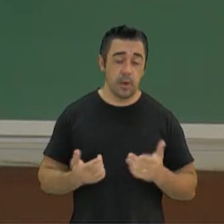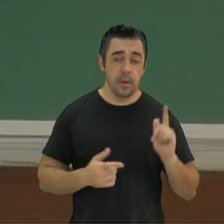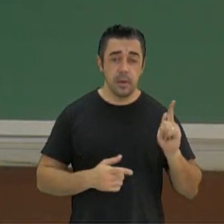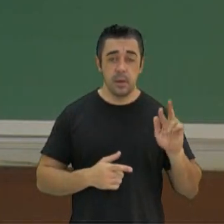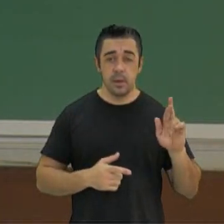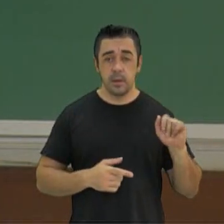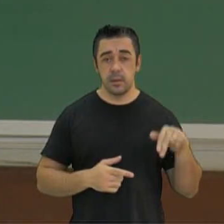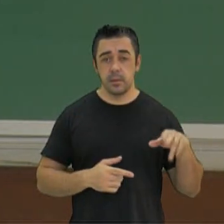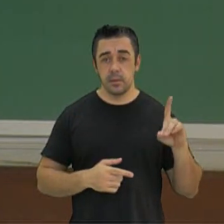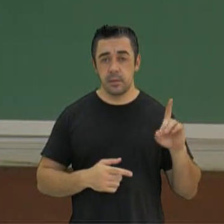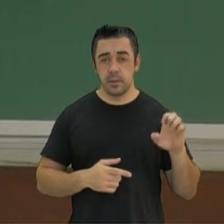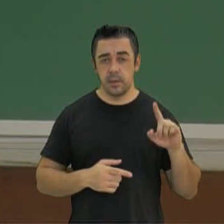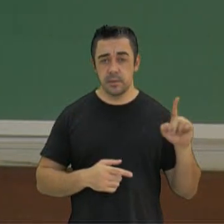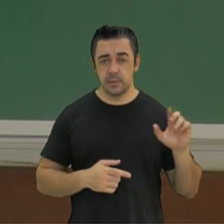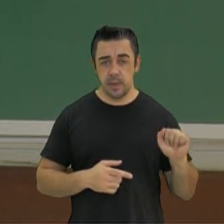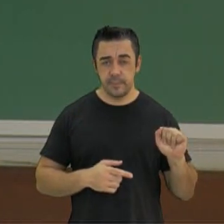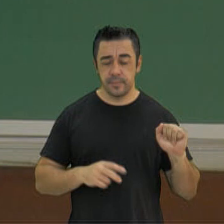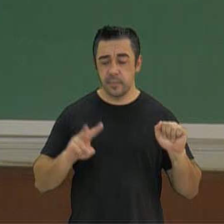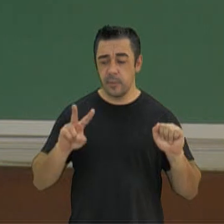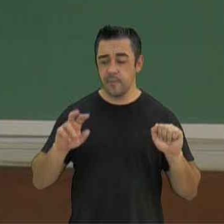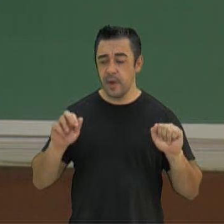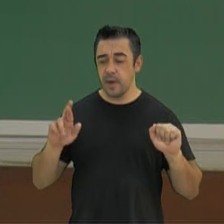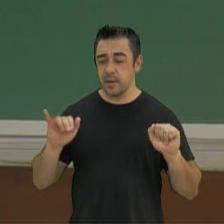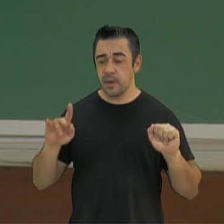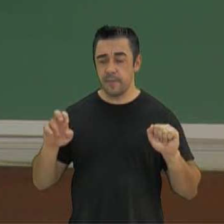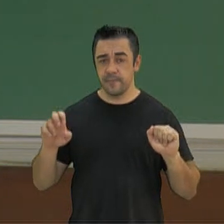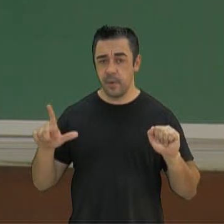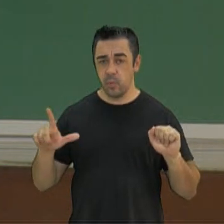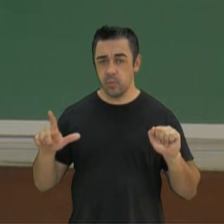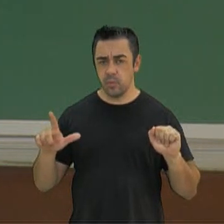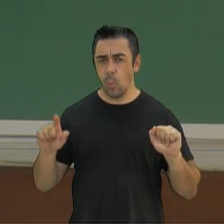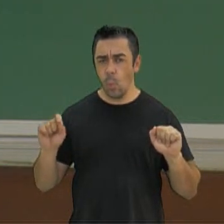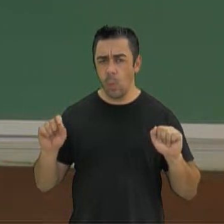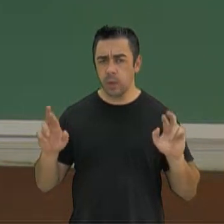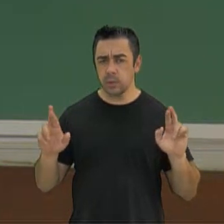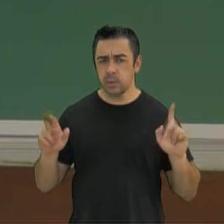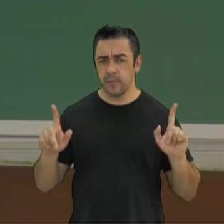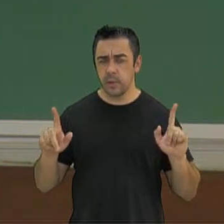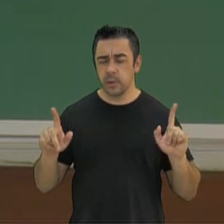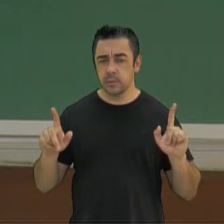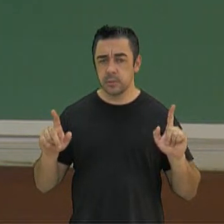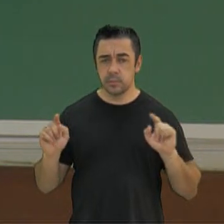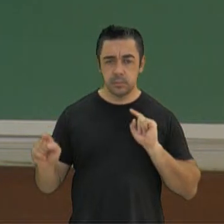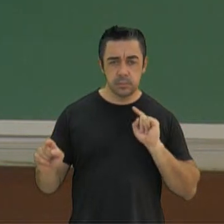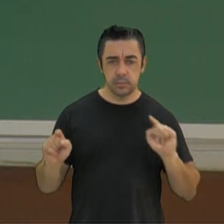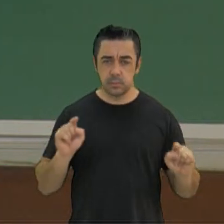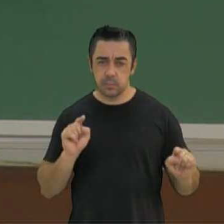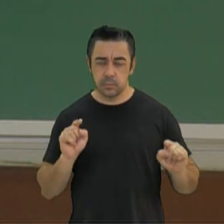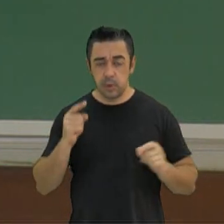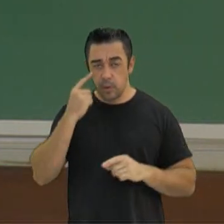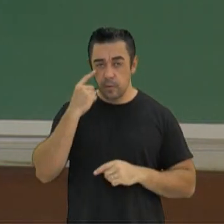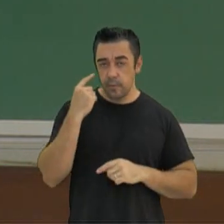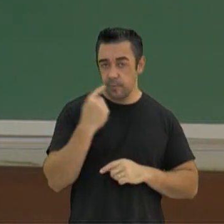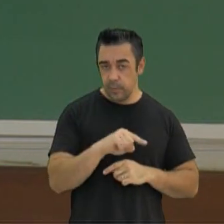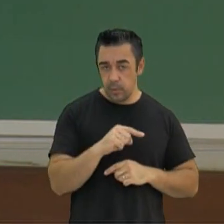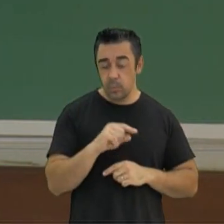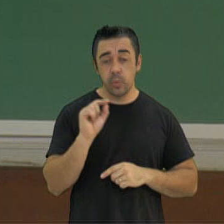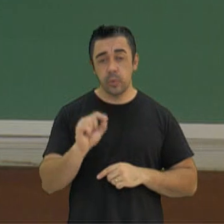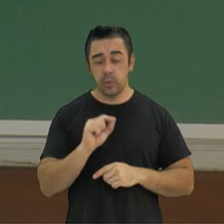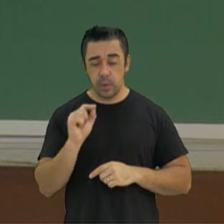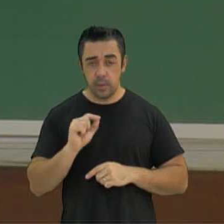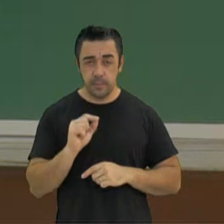Grandeza e variável. Qual que é a diferença entre uma coisa e outra? Nós vimos ali naquele exercício dos salgadinhos que o